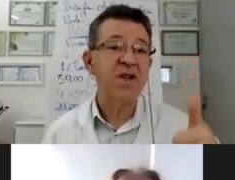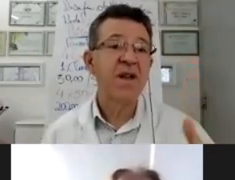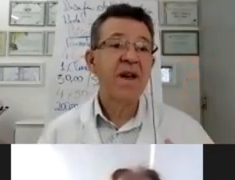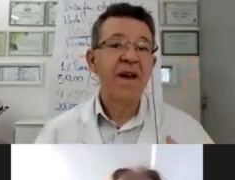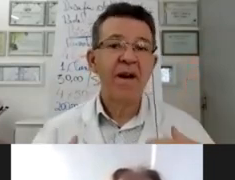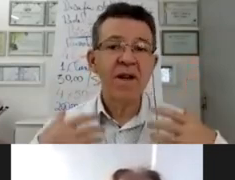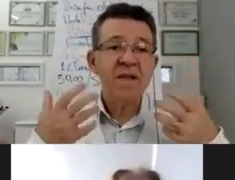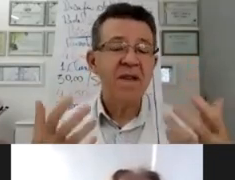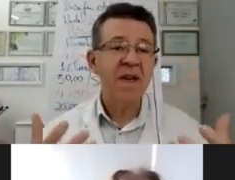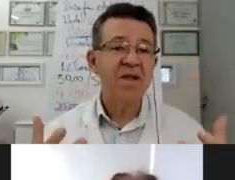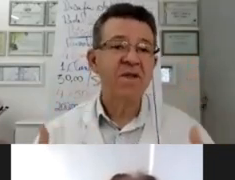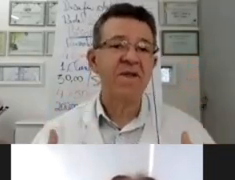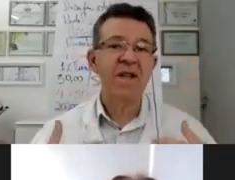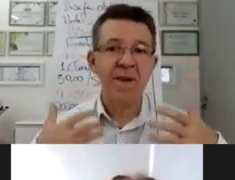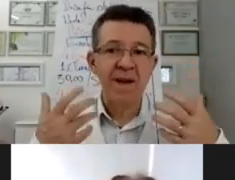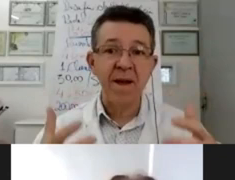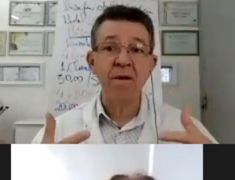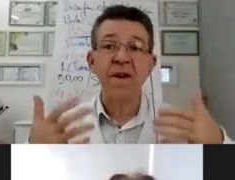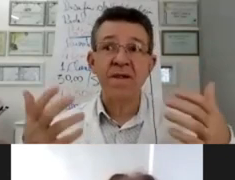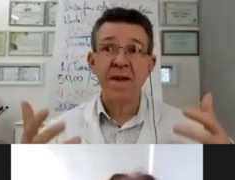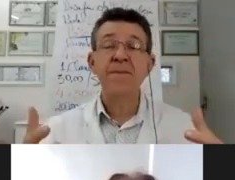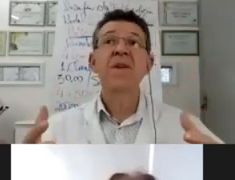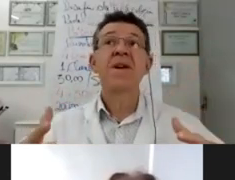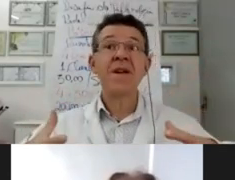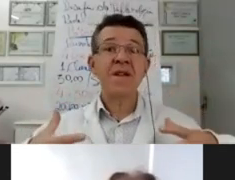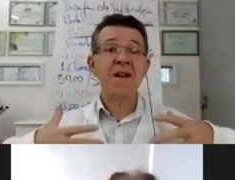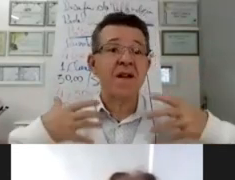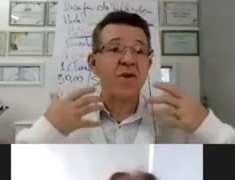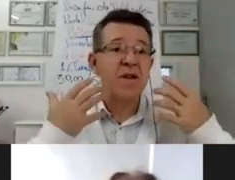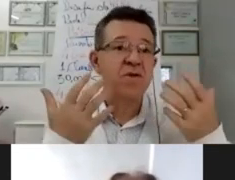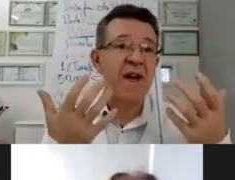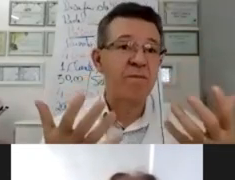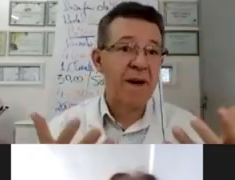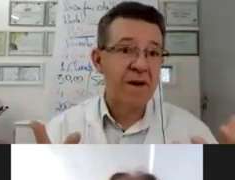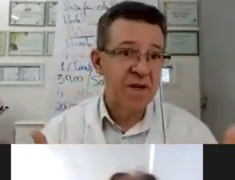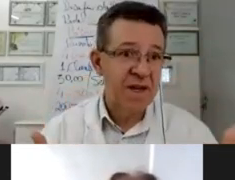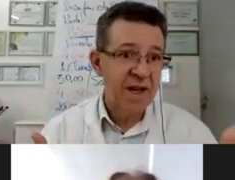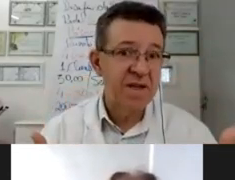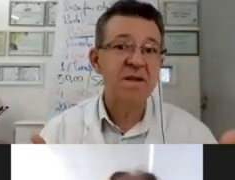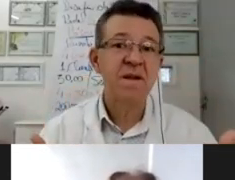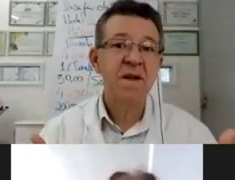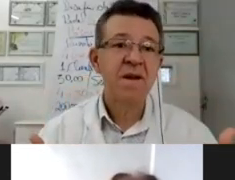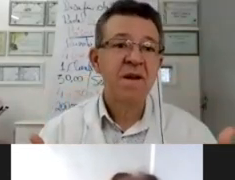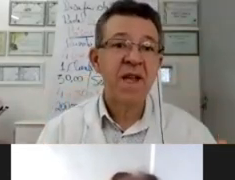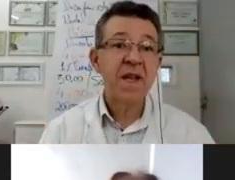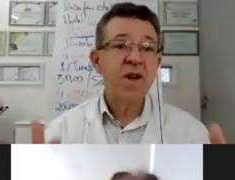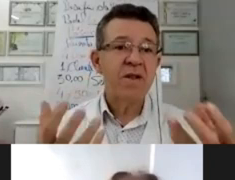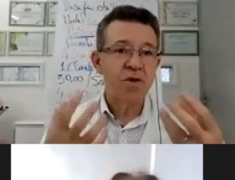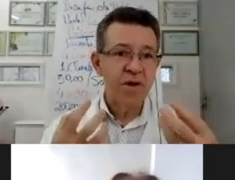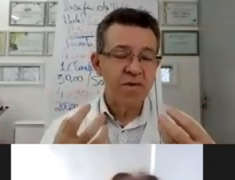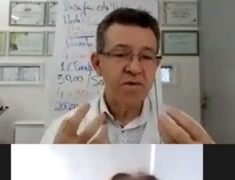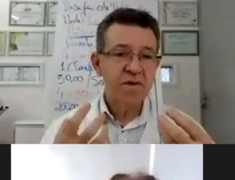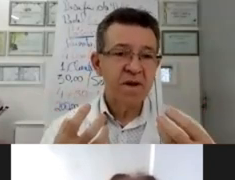Ou seja, é um crescente. Você vai trabalhando, fazendo, entregando resultado para os clientes,